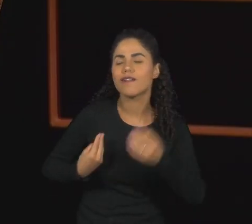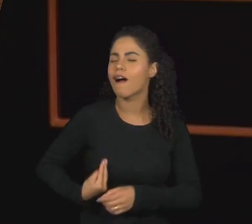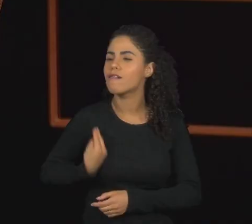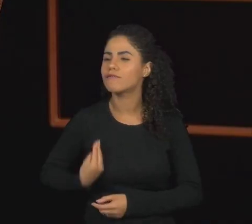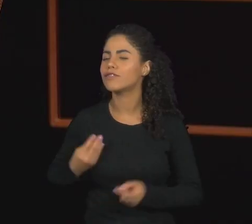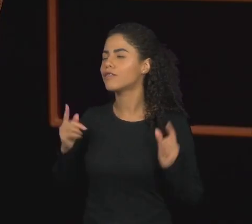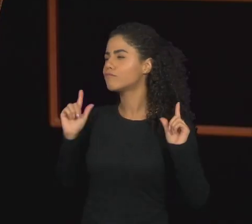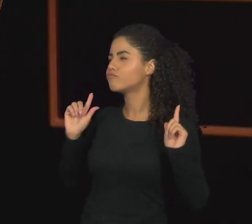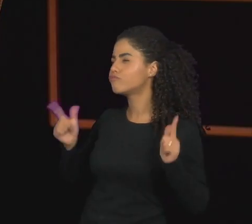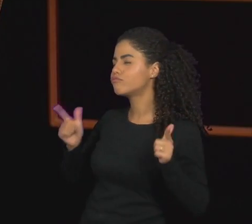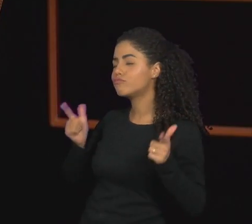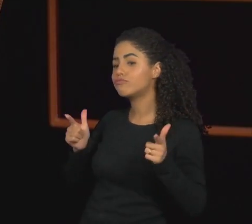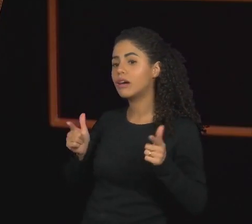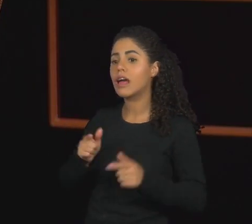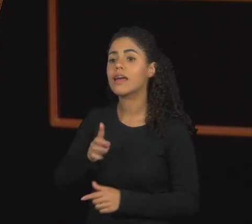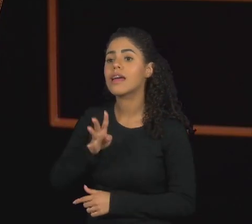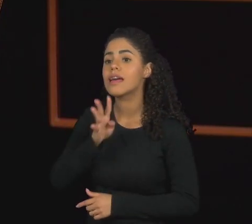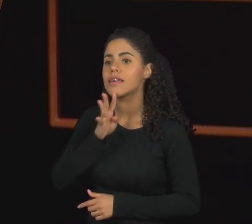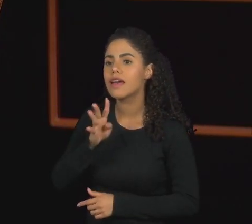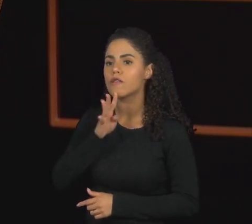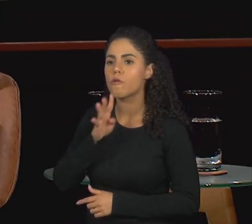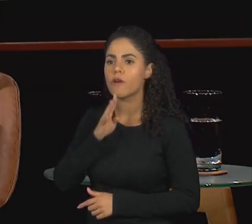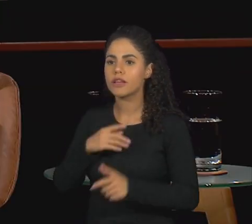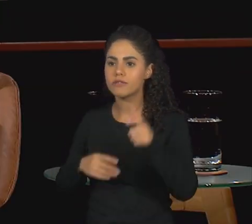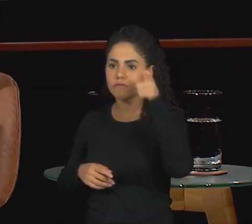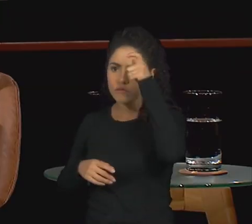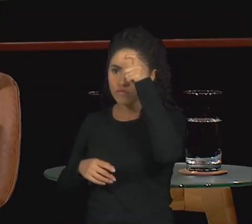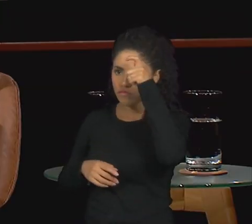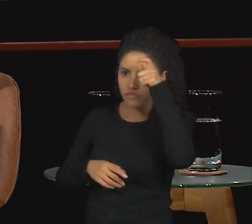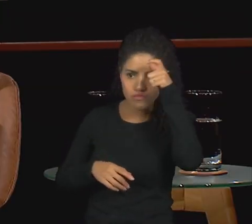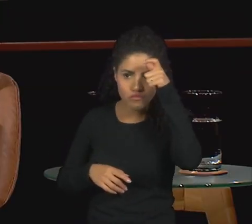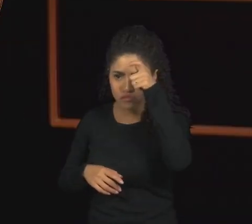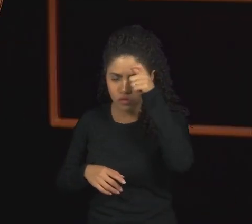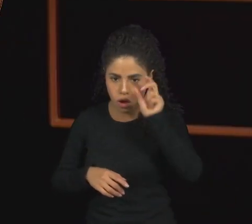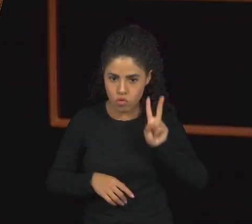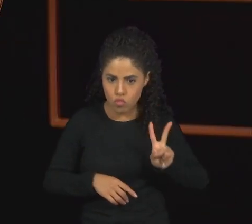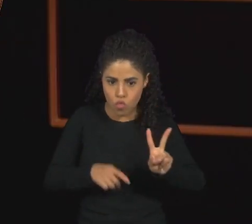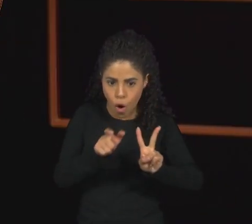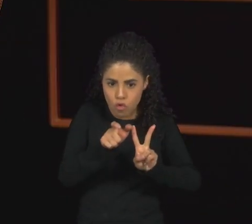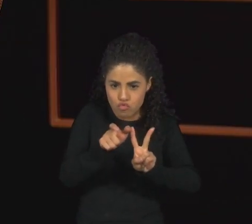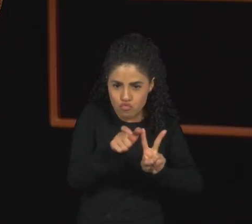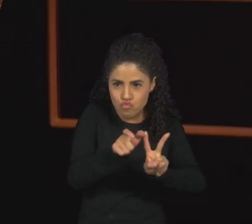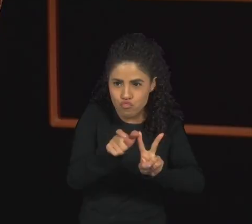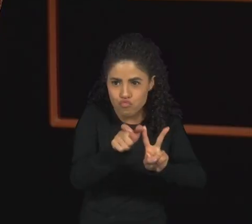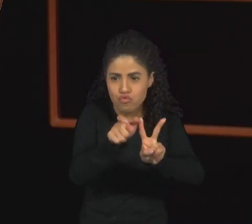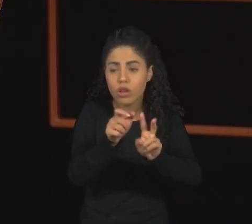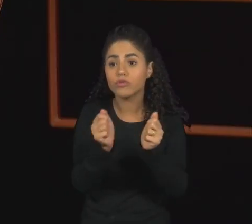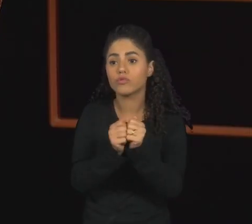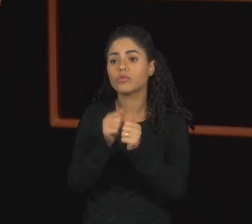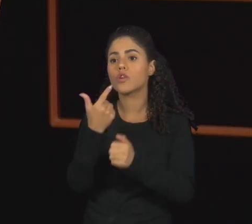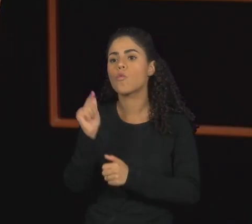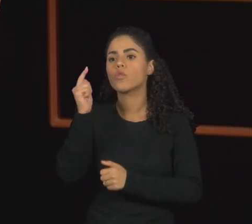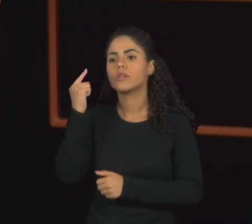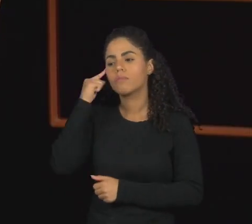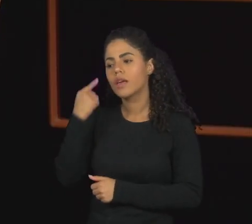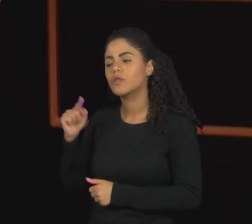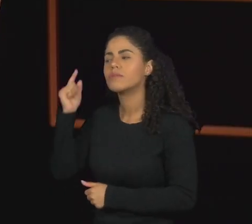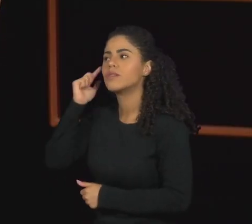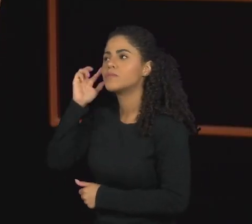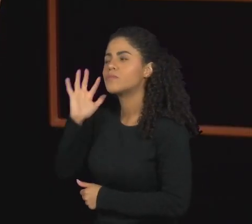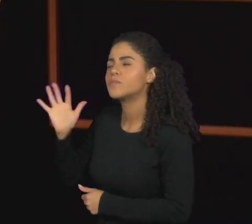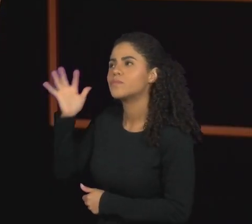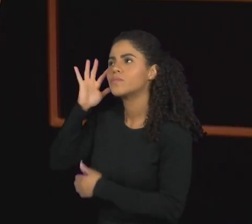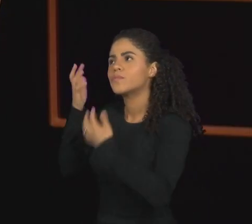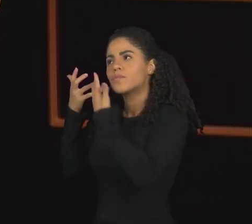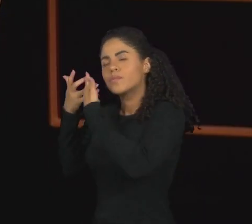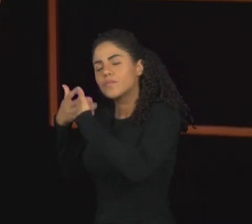e acaba conhecendo o demônio e andando de braços dados com o demônio. E um outro lado dele, que é o penseroso, que é aquele que